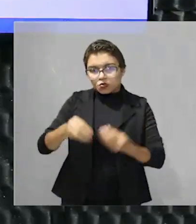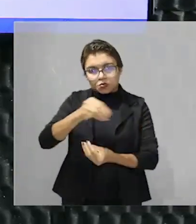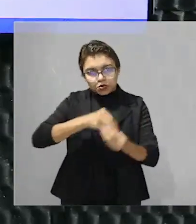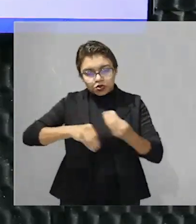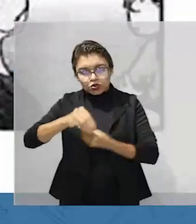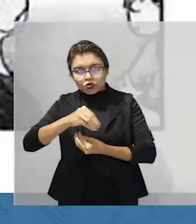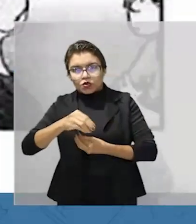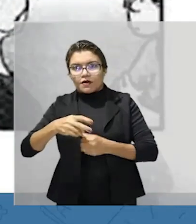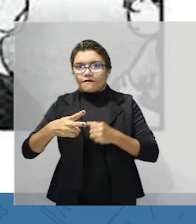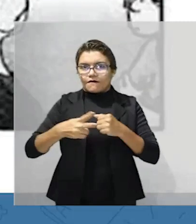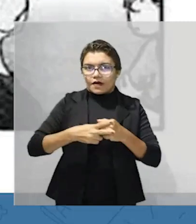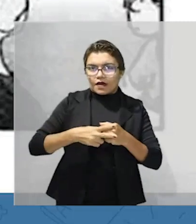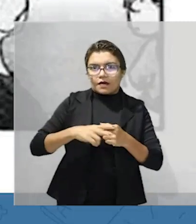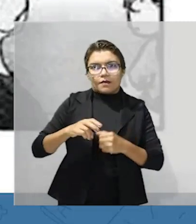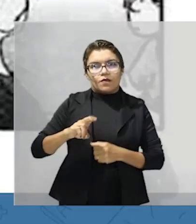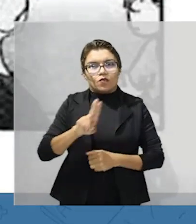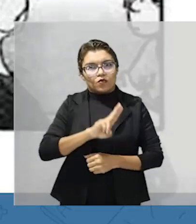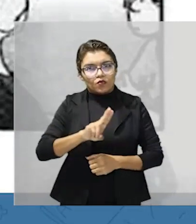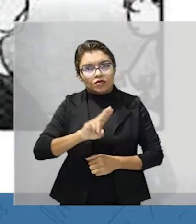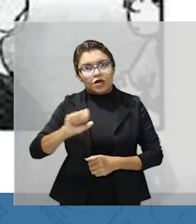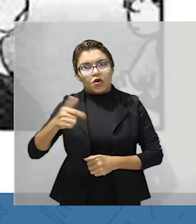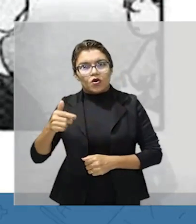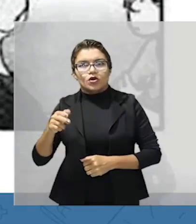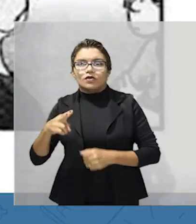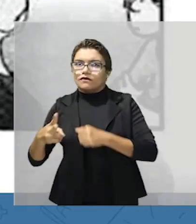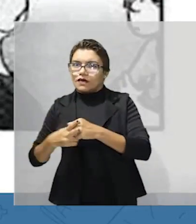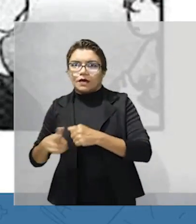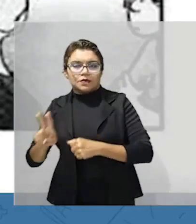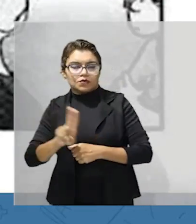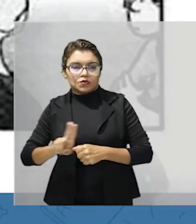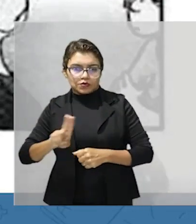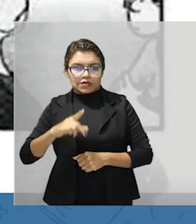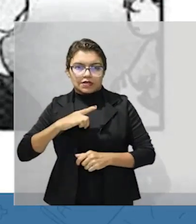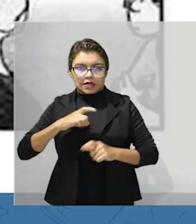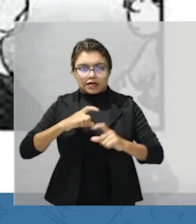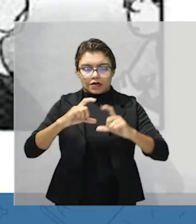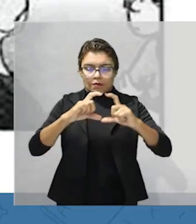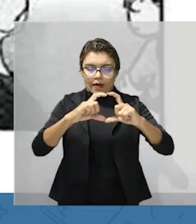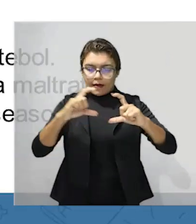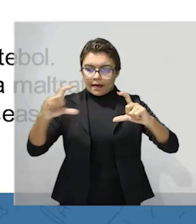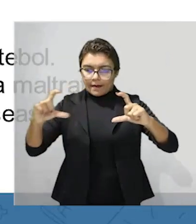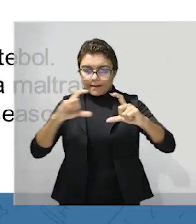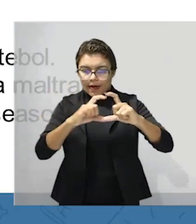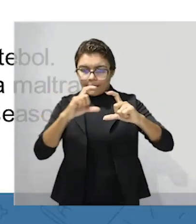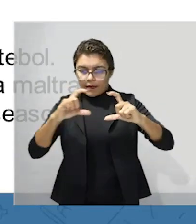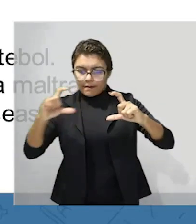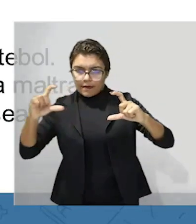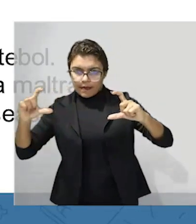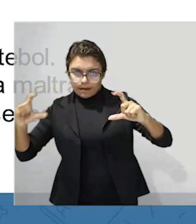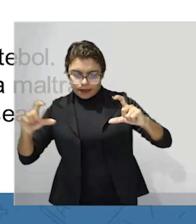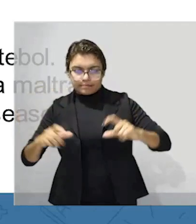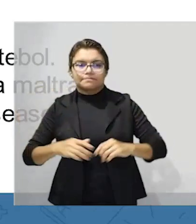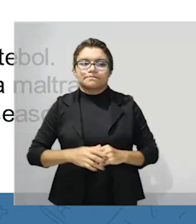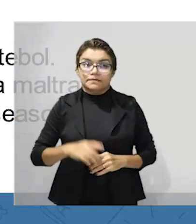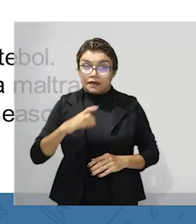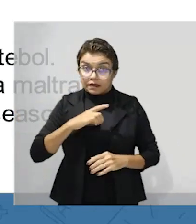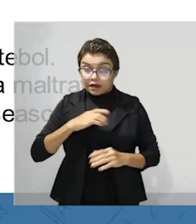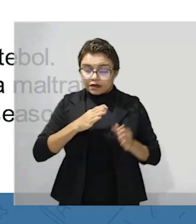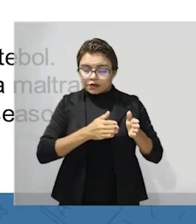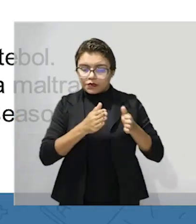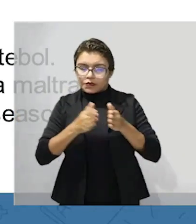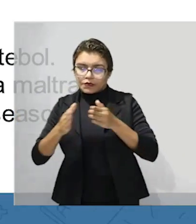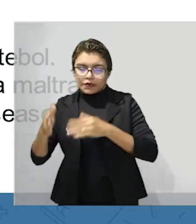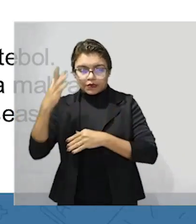verbal, e aqui a gente tem um quadrinho, a tirinha, que vai trazer os quadros e a sequência da